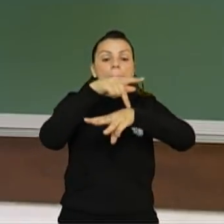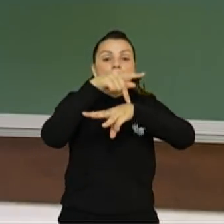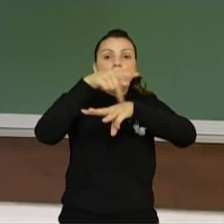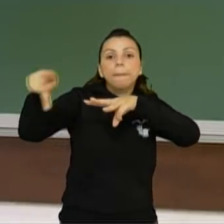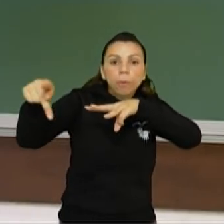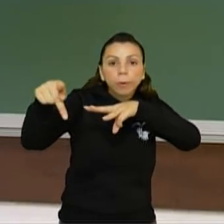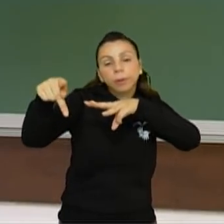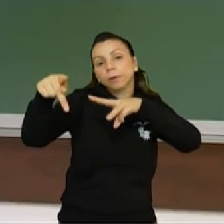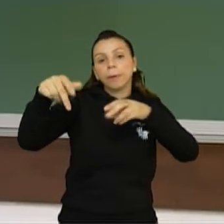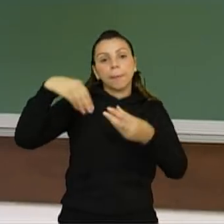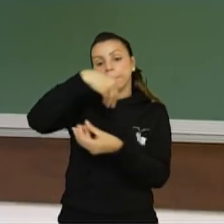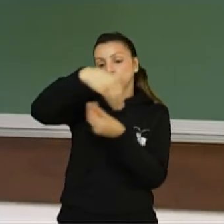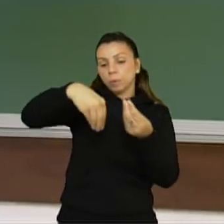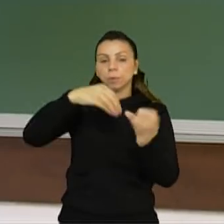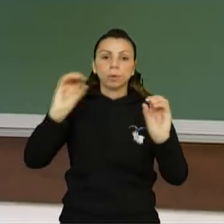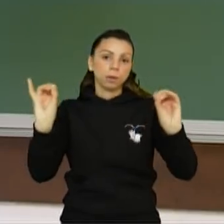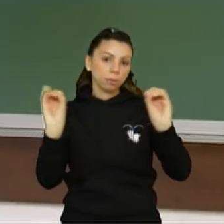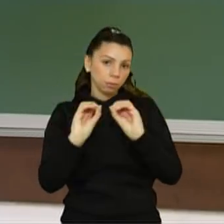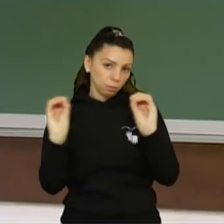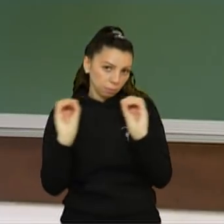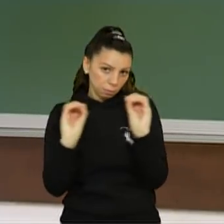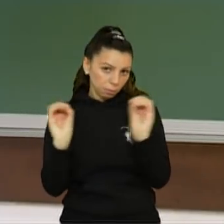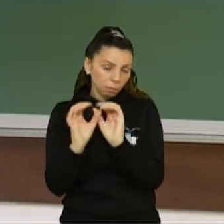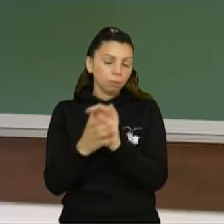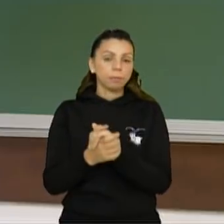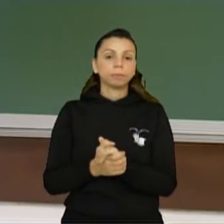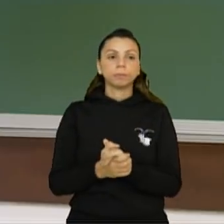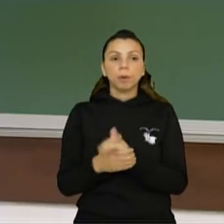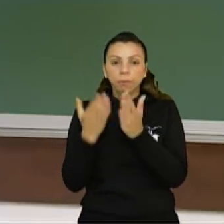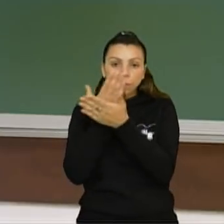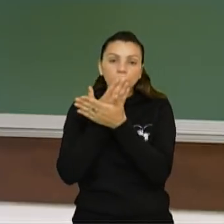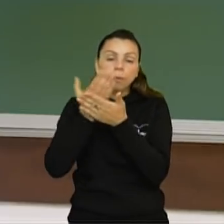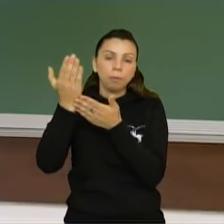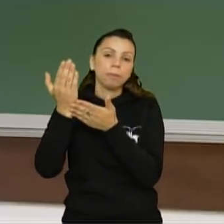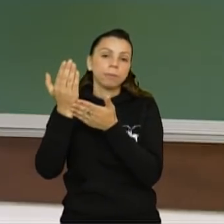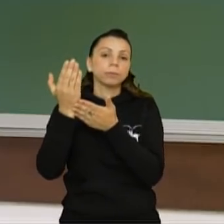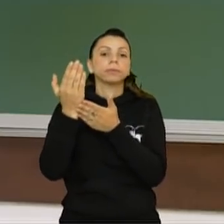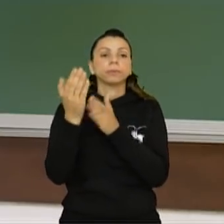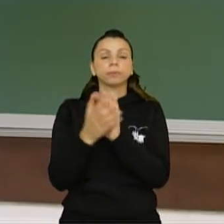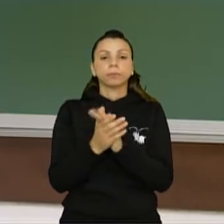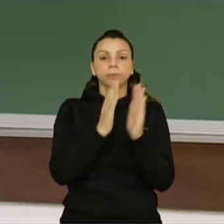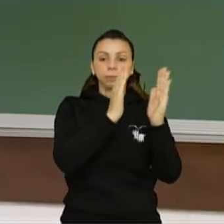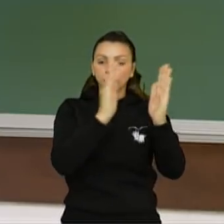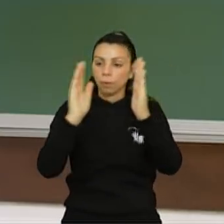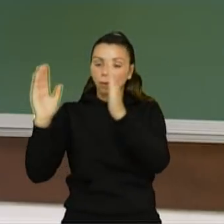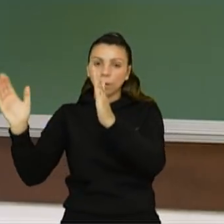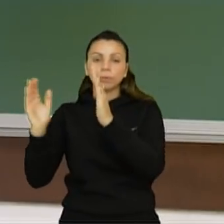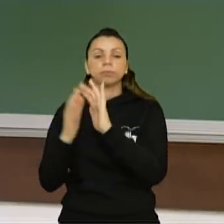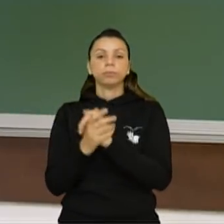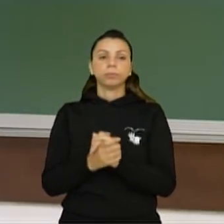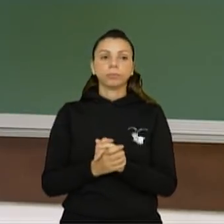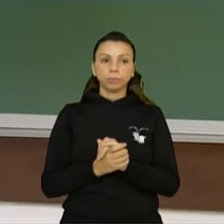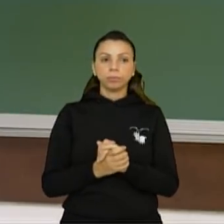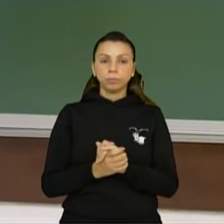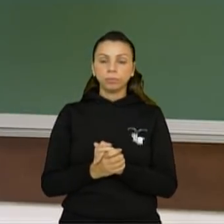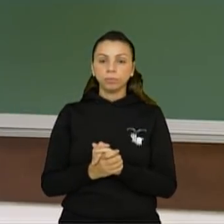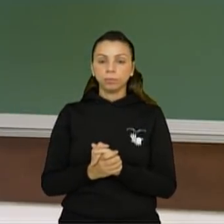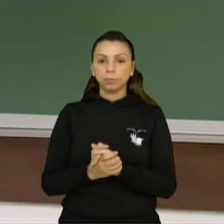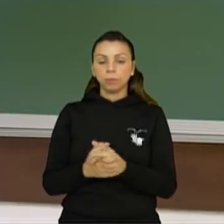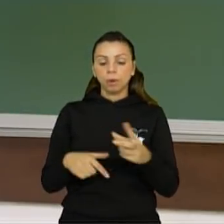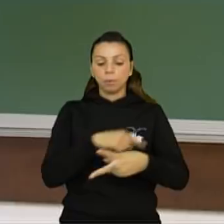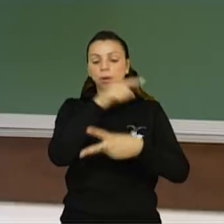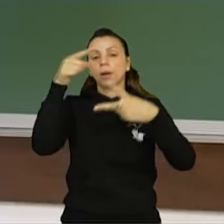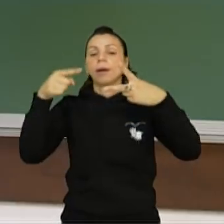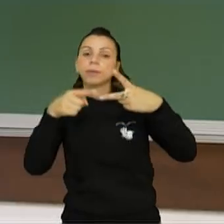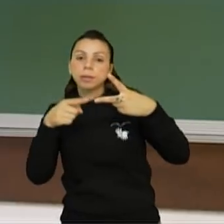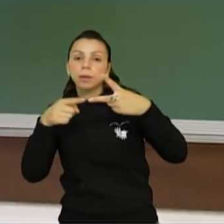ser misturadas para dar outros tipos de cores. Então, a gente vai começar agora pelas escalas, tá? Então, a segunda escala